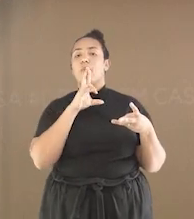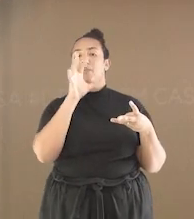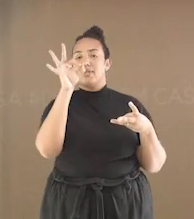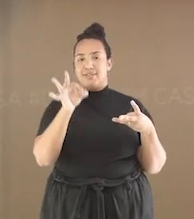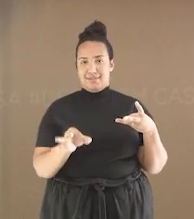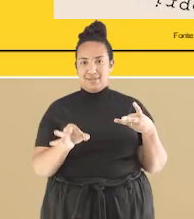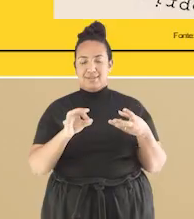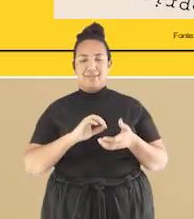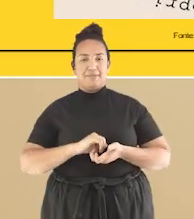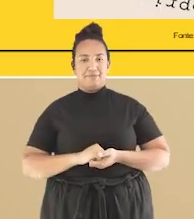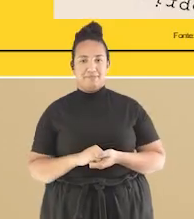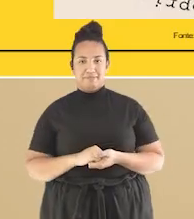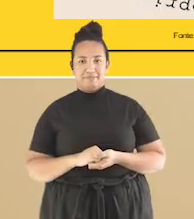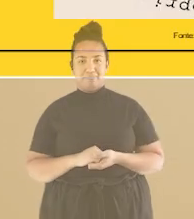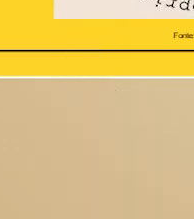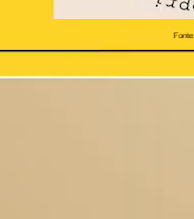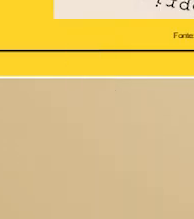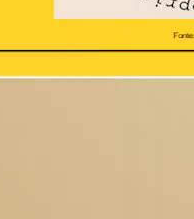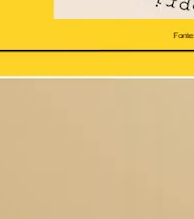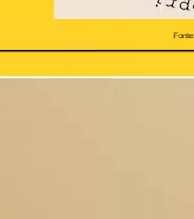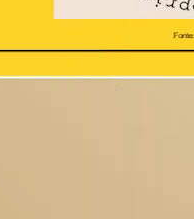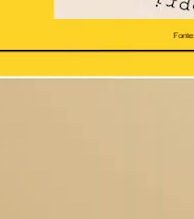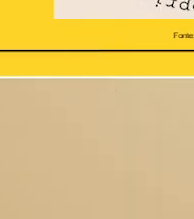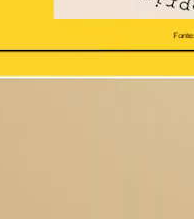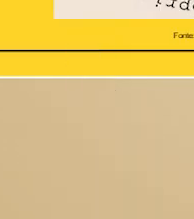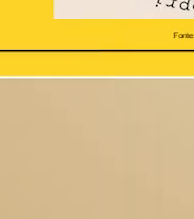você pensar.